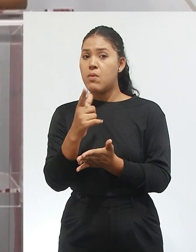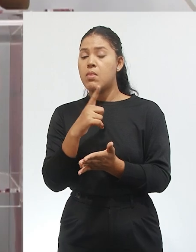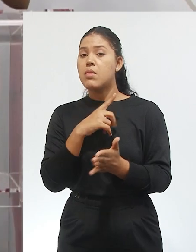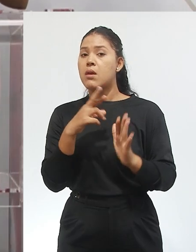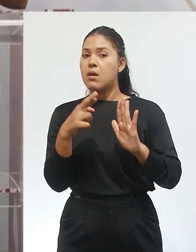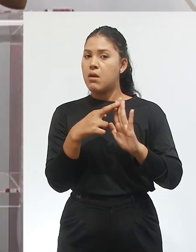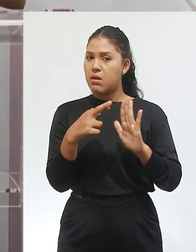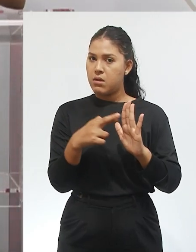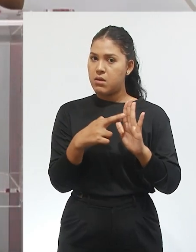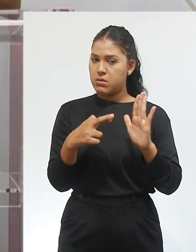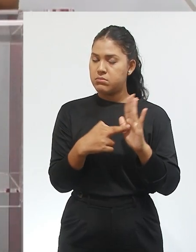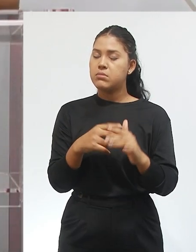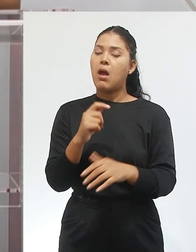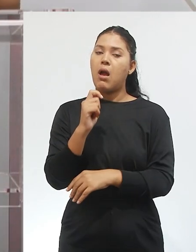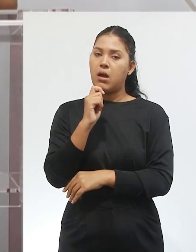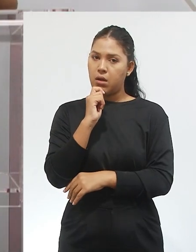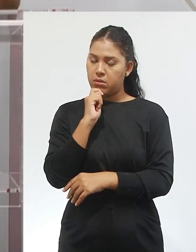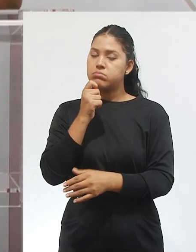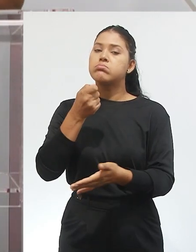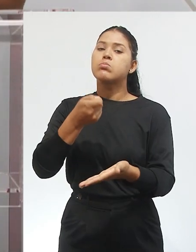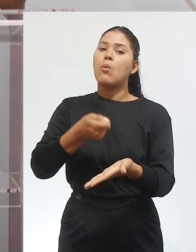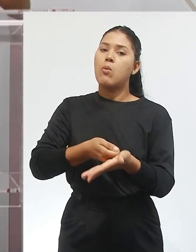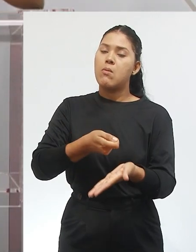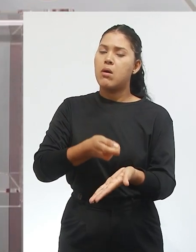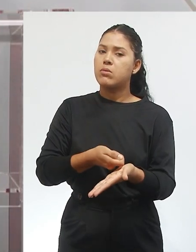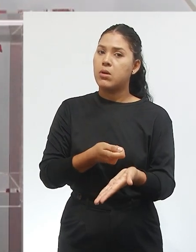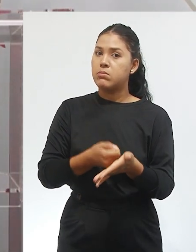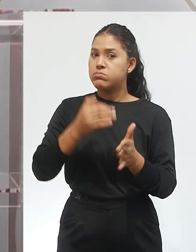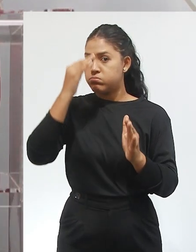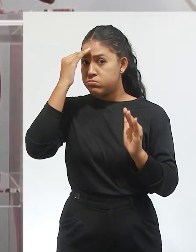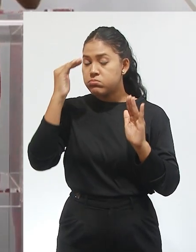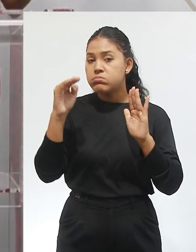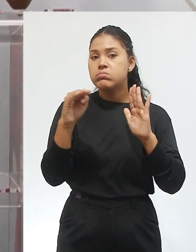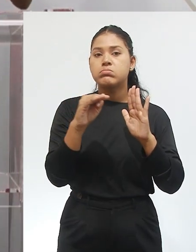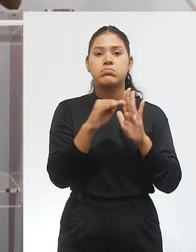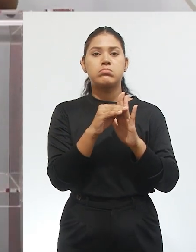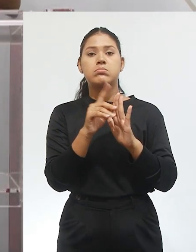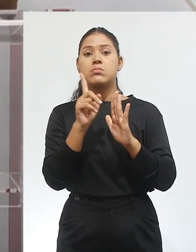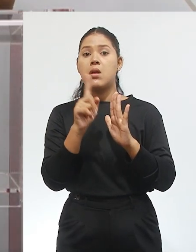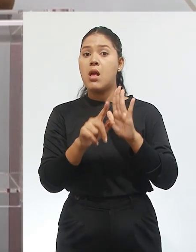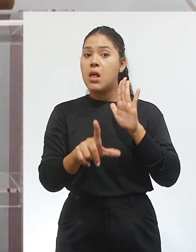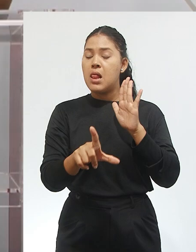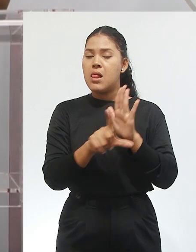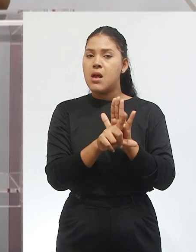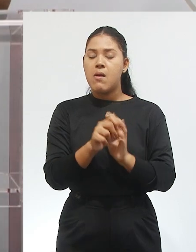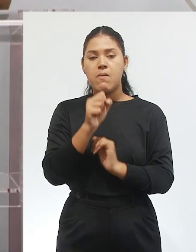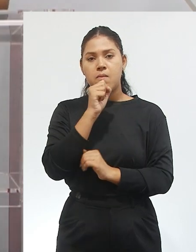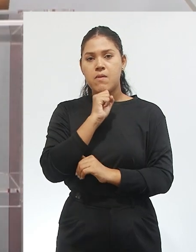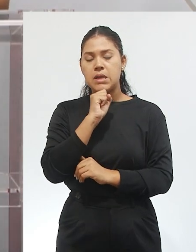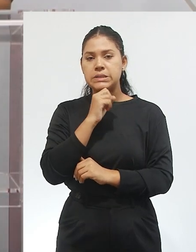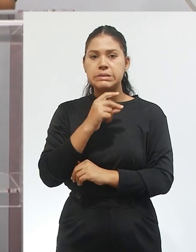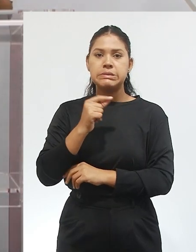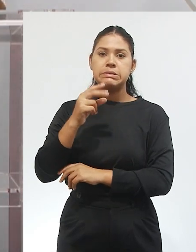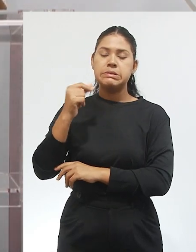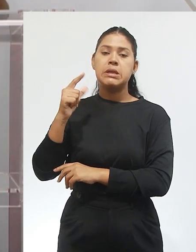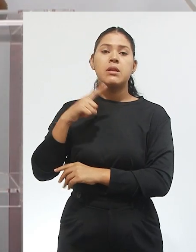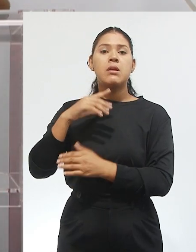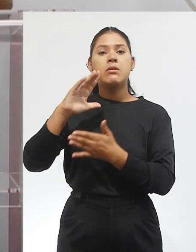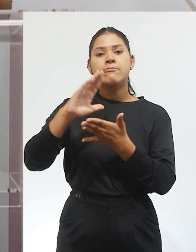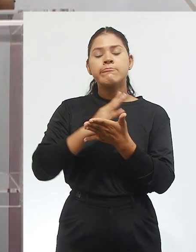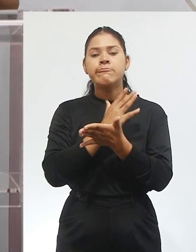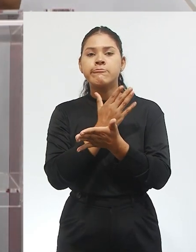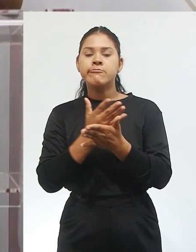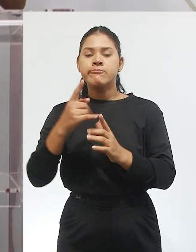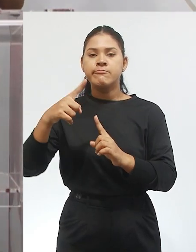são seguidas, tá? Por quê? Ela era uma lei mais antiga e ainda tem essas exigências quando